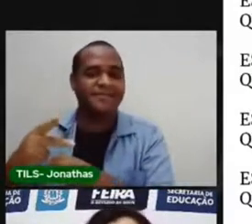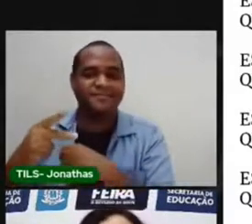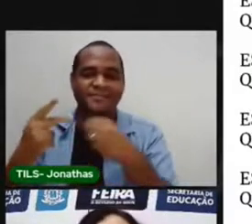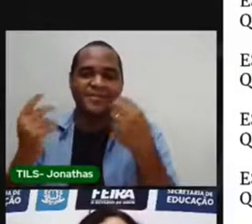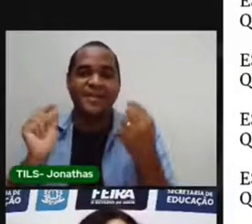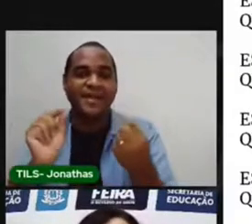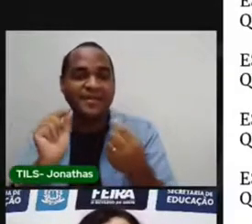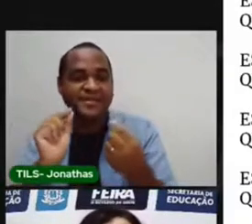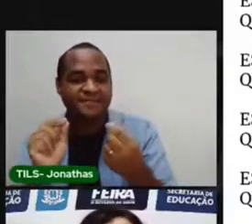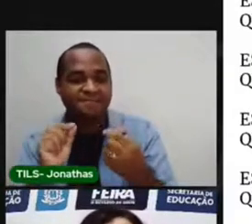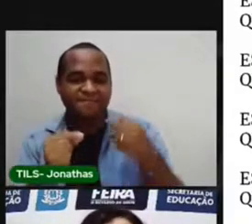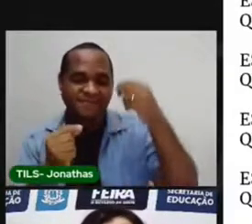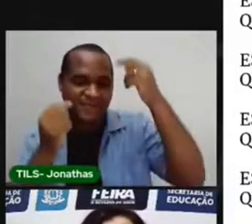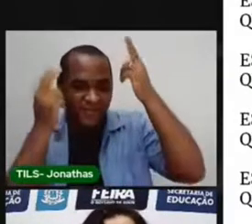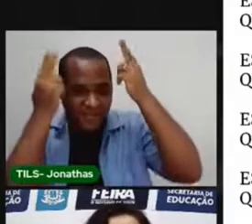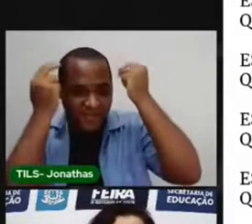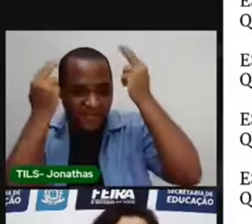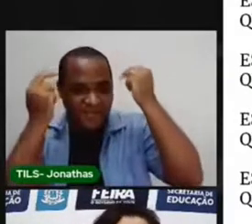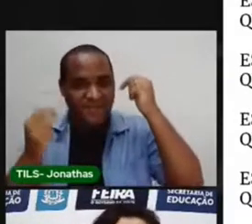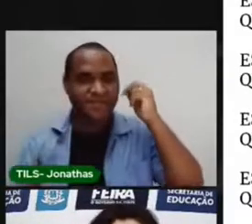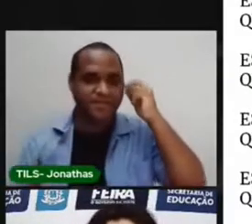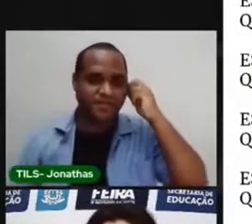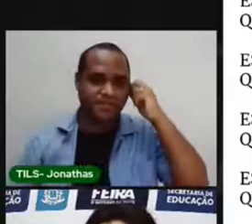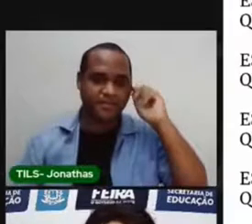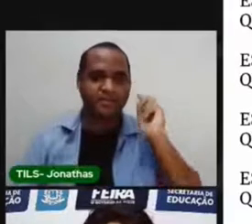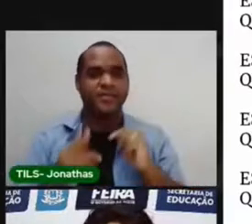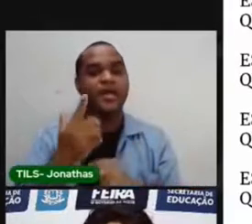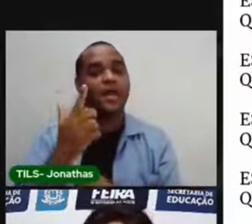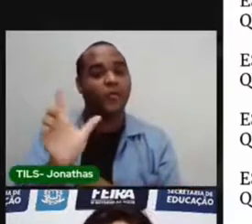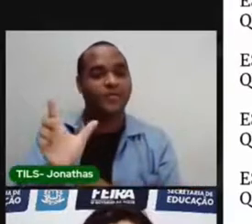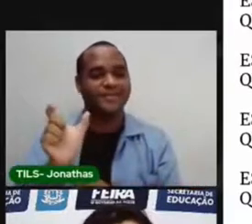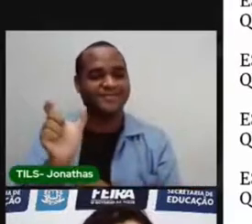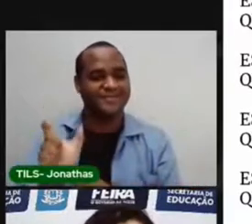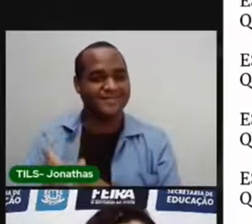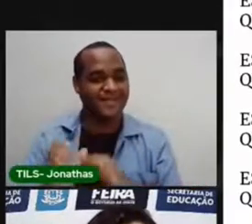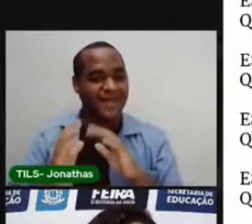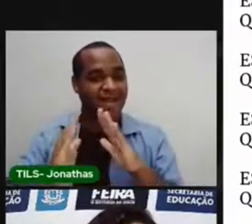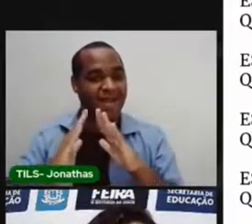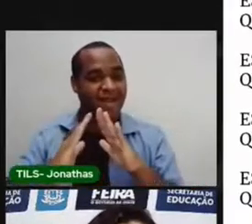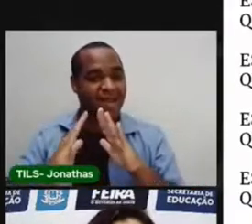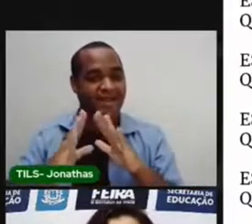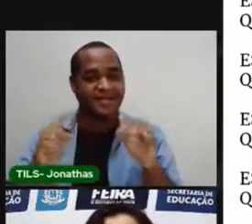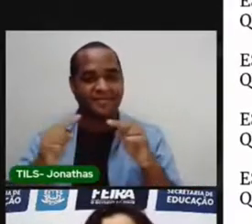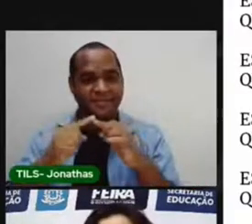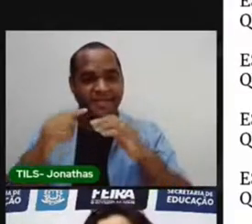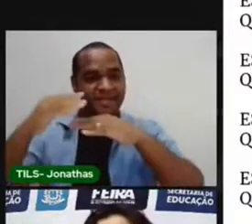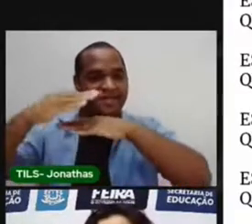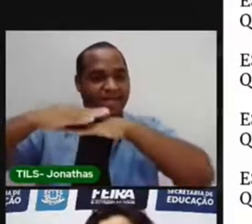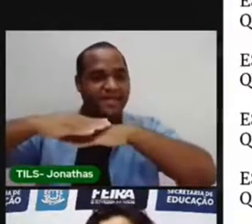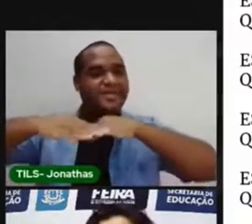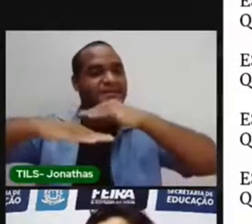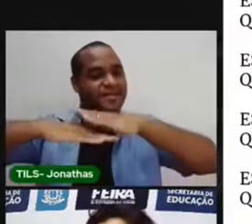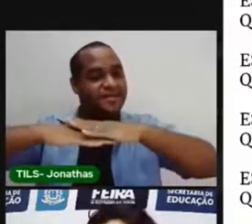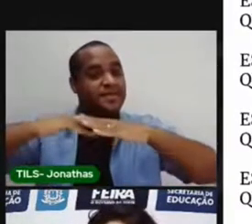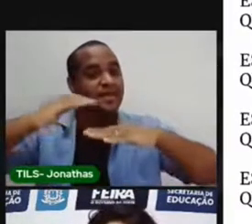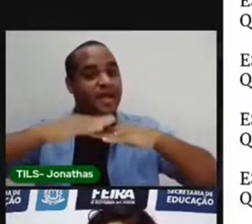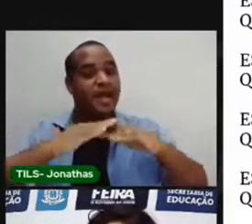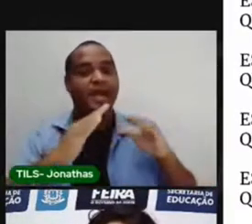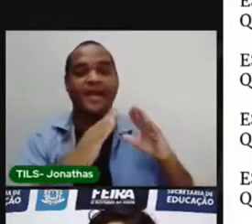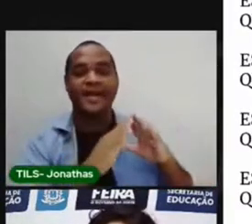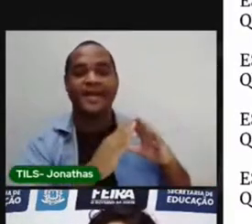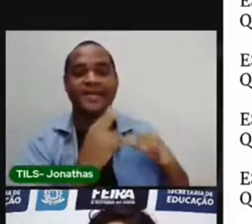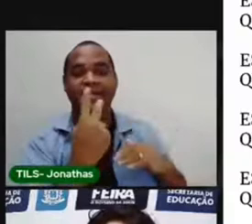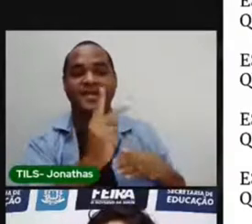jumento. Próximo versinho. Essa casa é de telha. Quem mora nela é a...